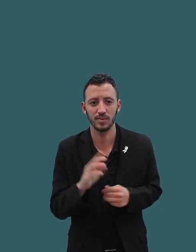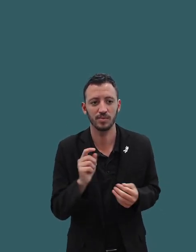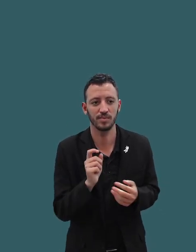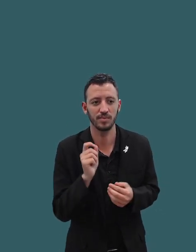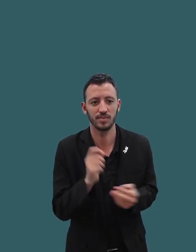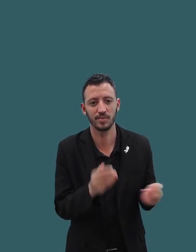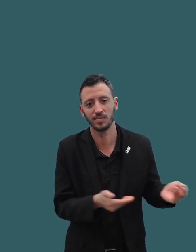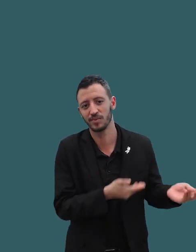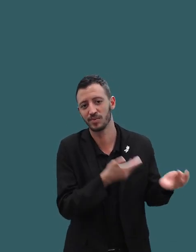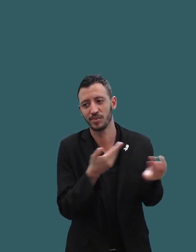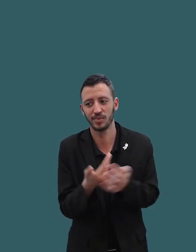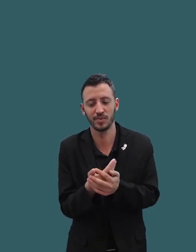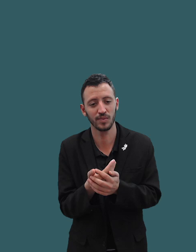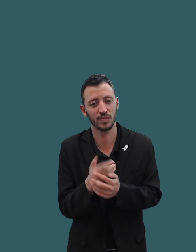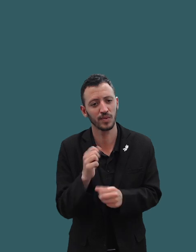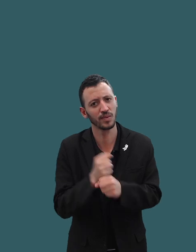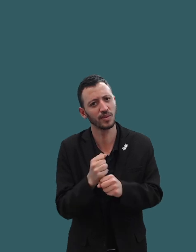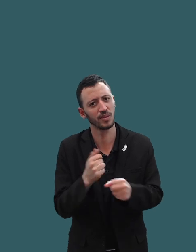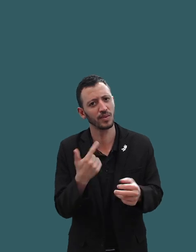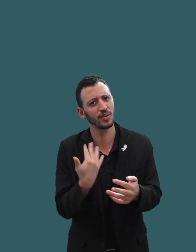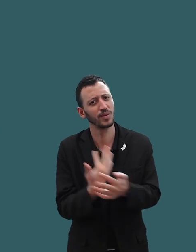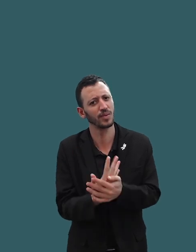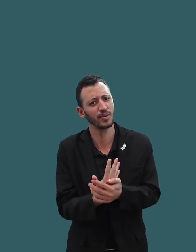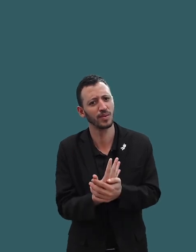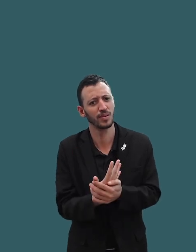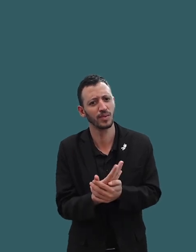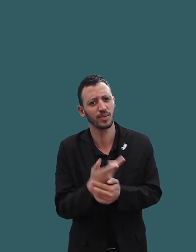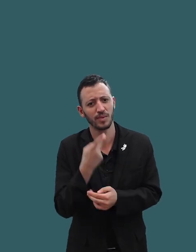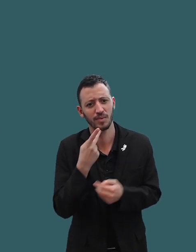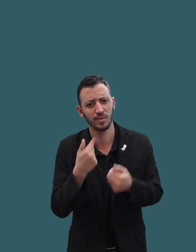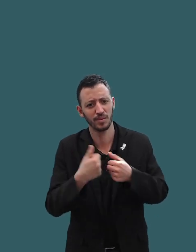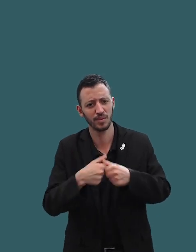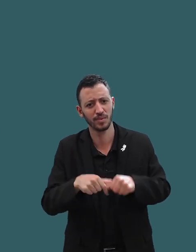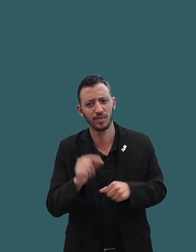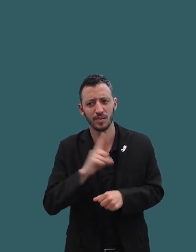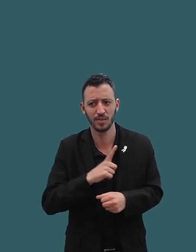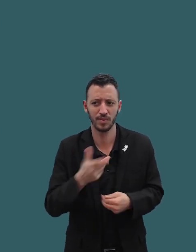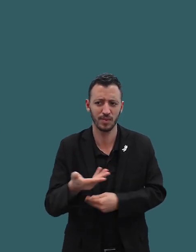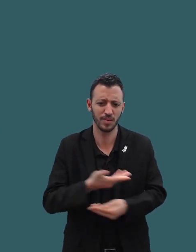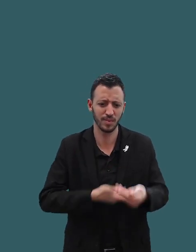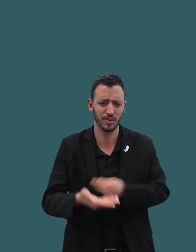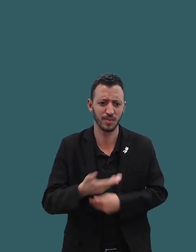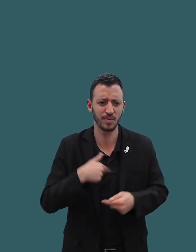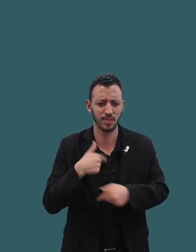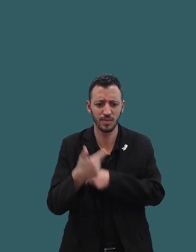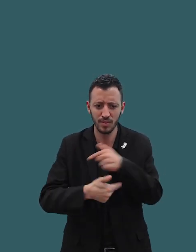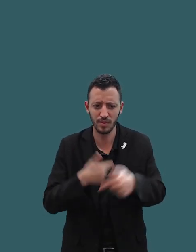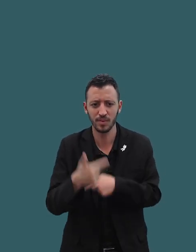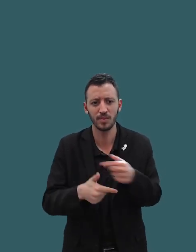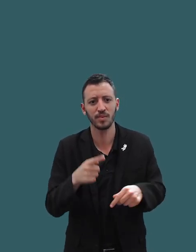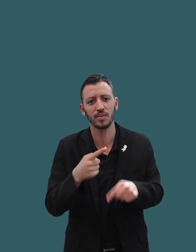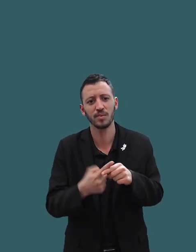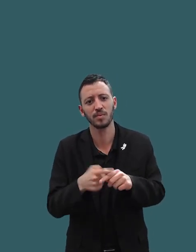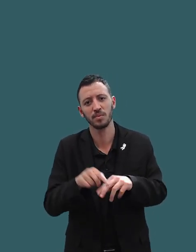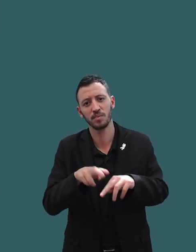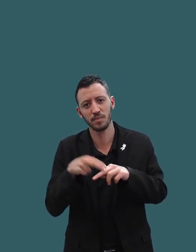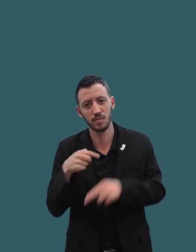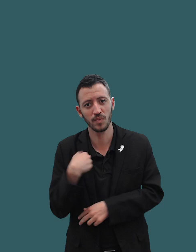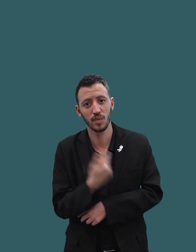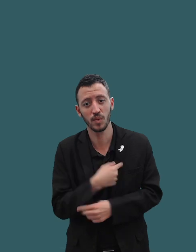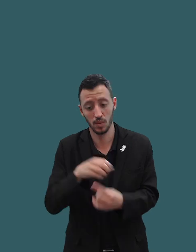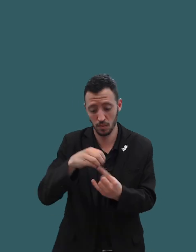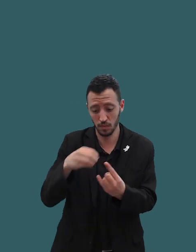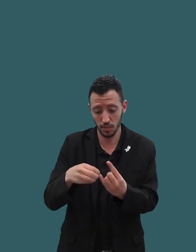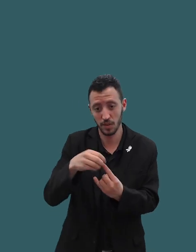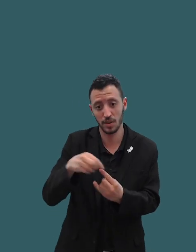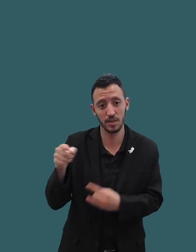venho já há longo tempo estabelecendo, né, uma relação de trabalho, por conta da nossa